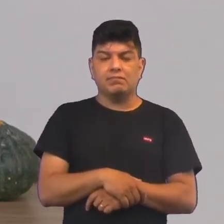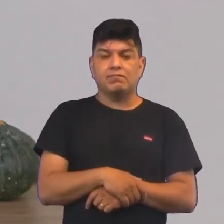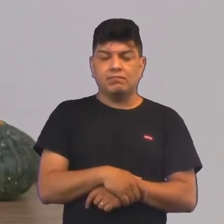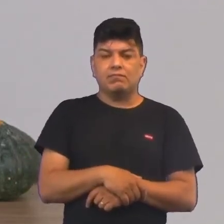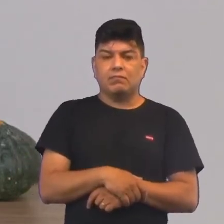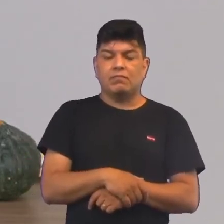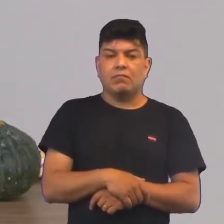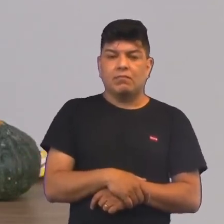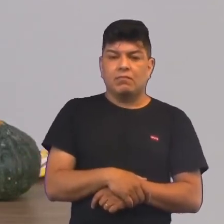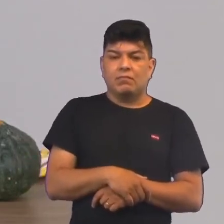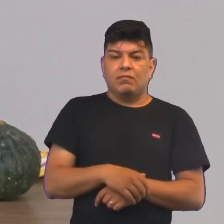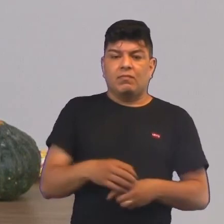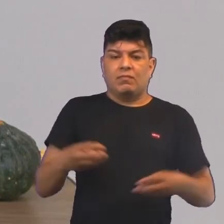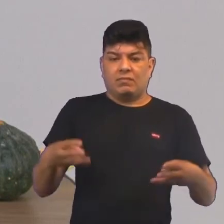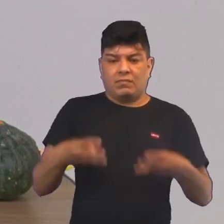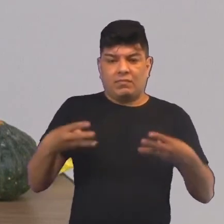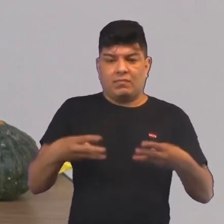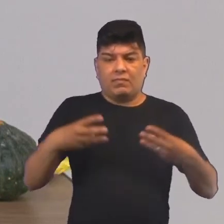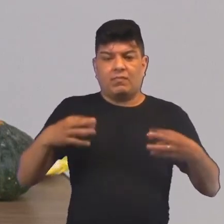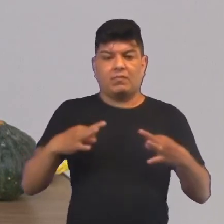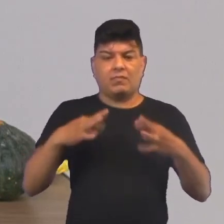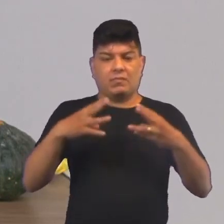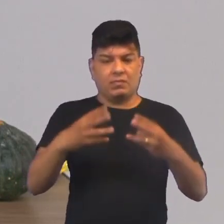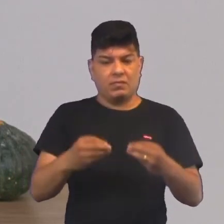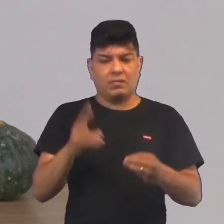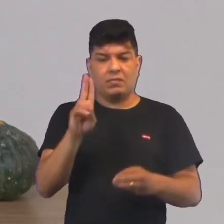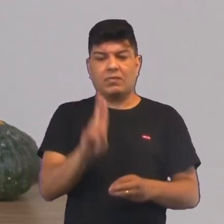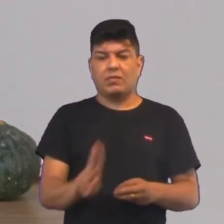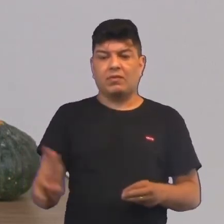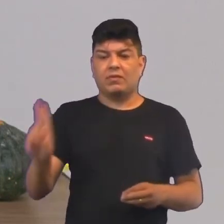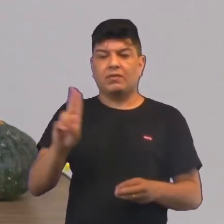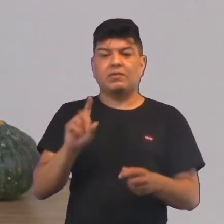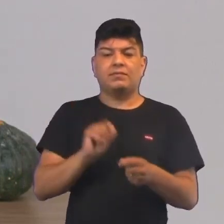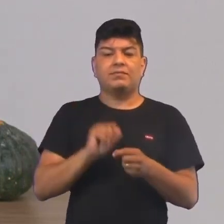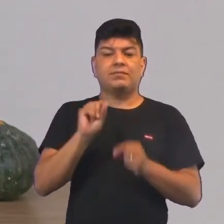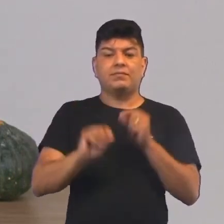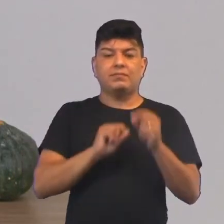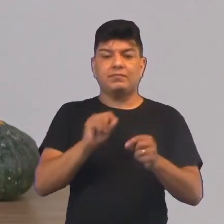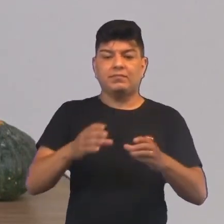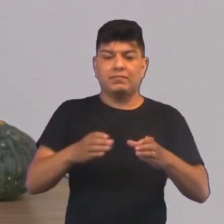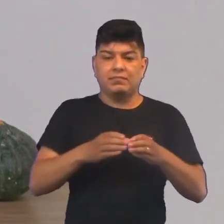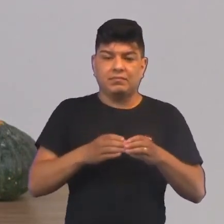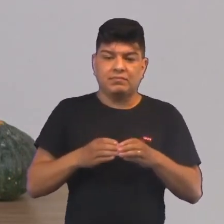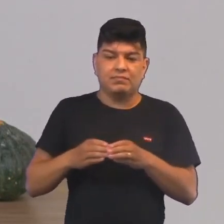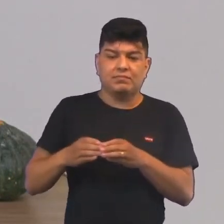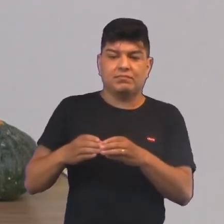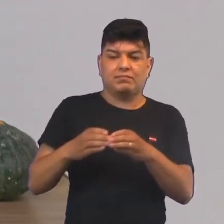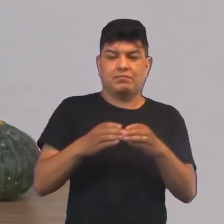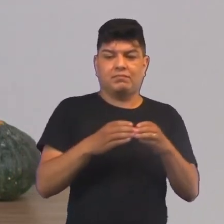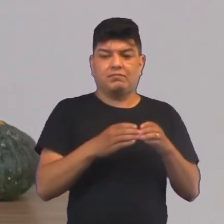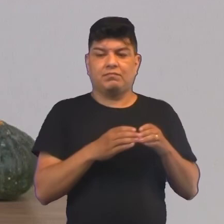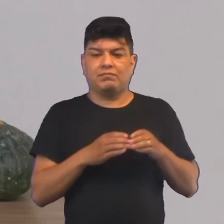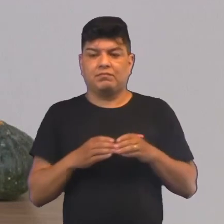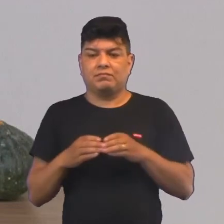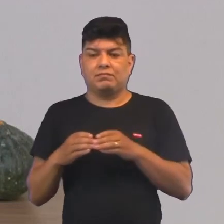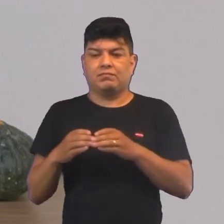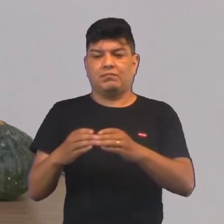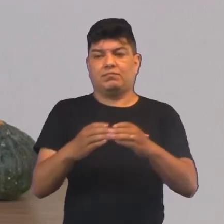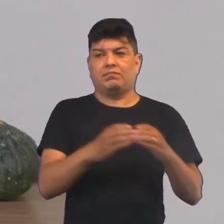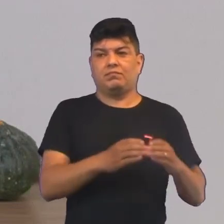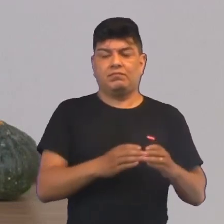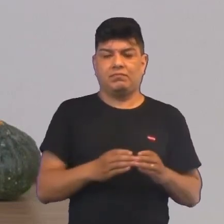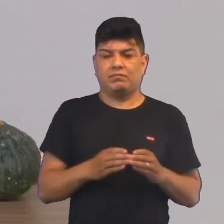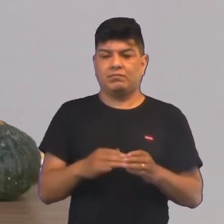comprou verdura, né? Comprou uma alface também. Tudo isso ela utilizou e fez o quê? Uma sopa. Então, a sopa que a Dona Maricota